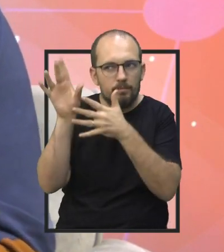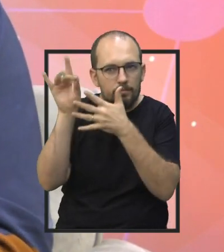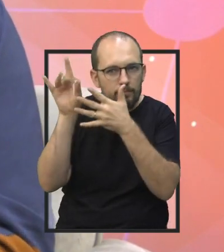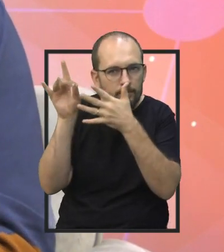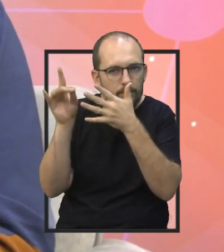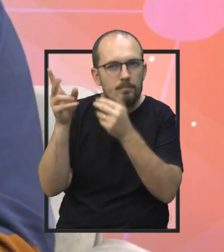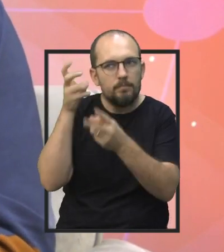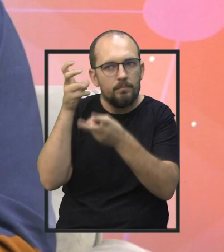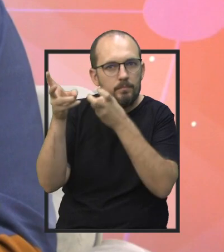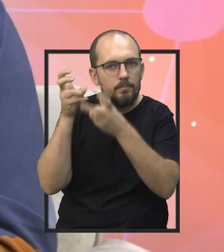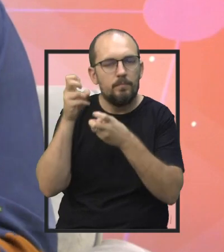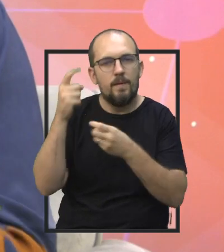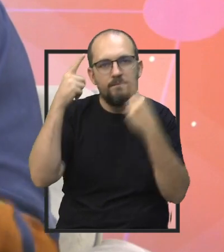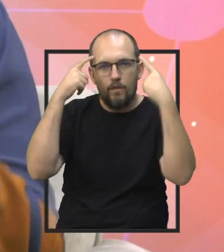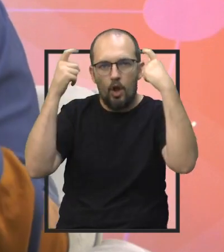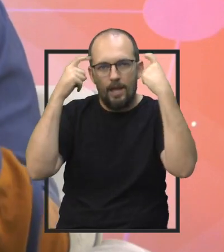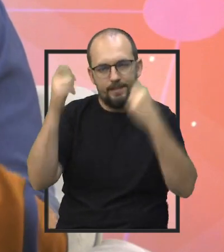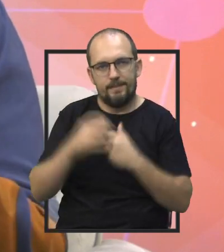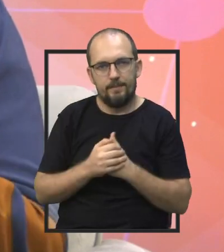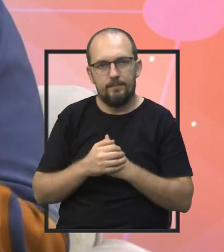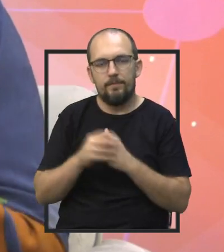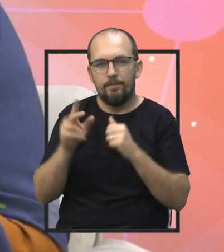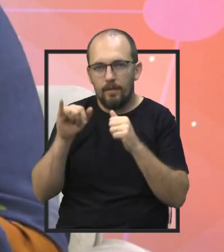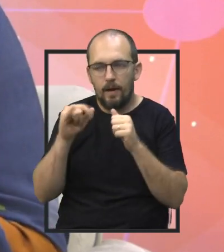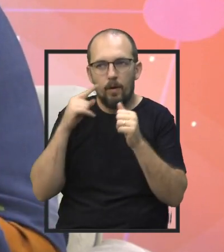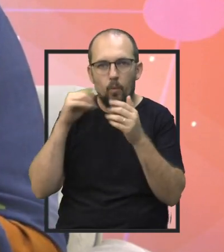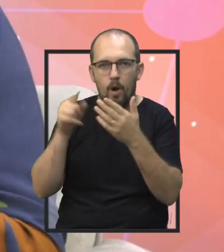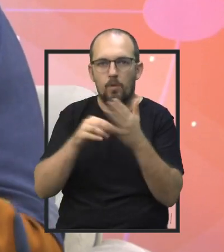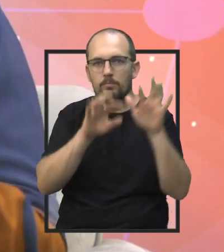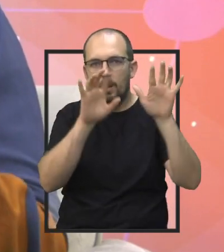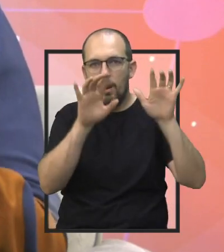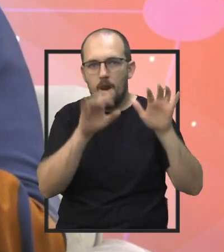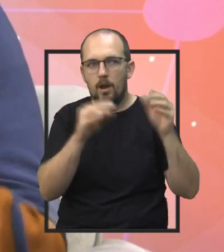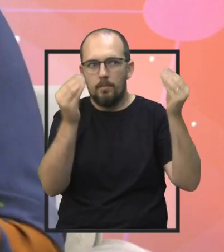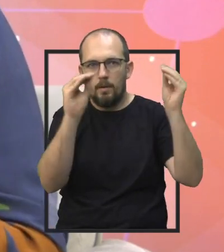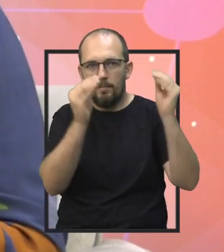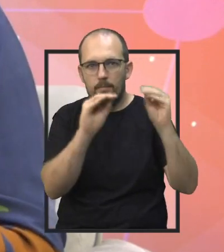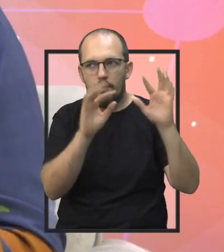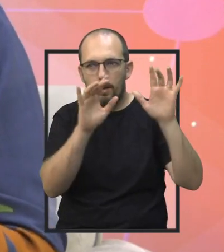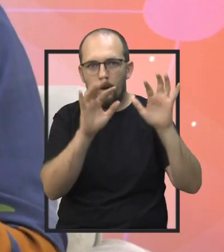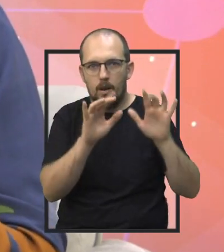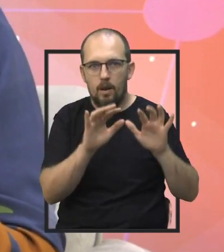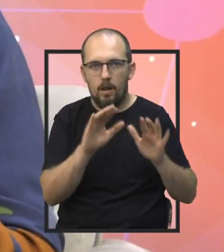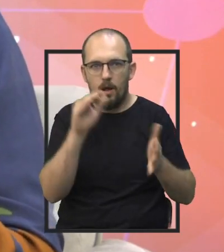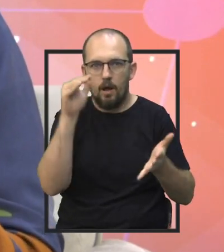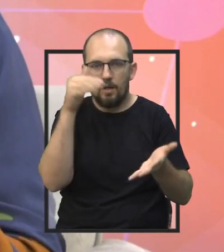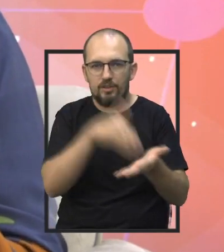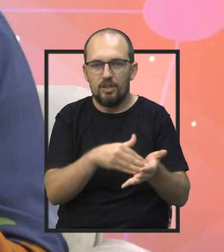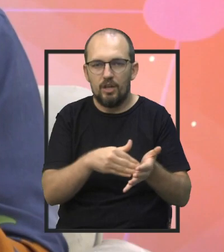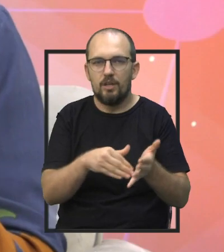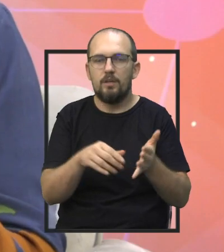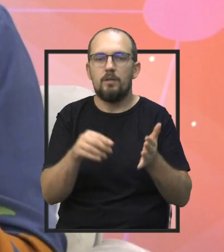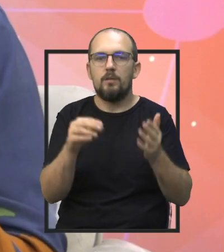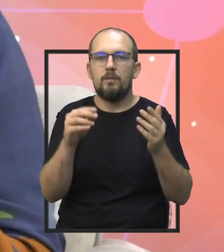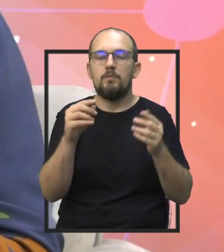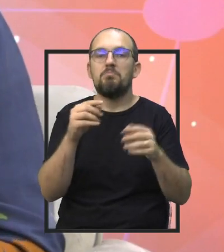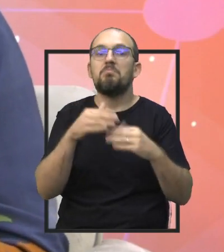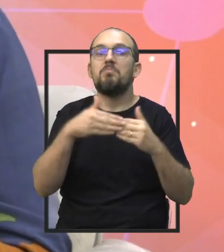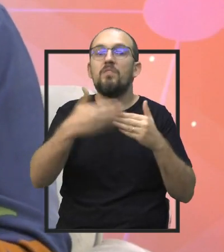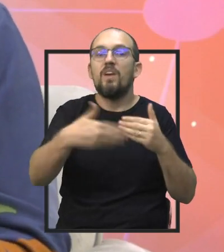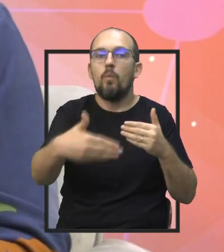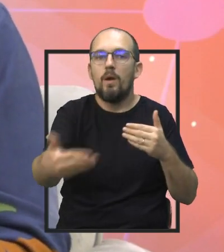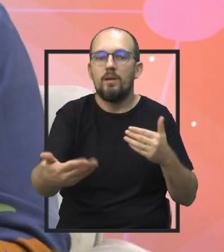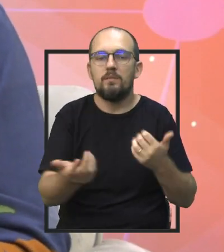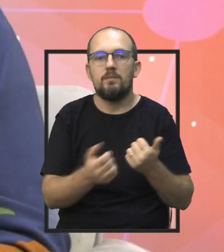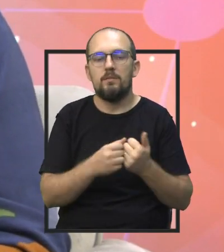pormenorizada da violência, porque ele vai funilando o formulário até chegar, assim, nos tipos de violência que essa criança, a